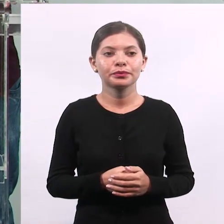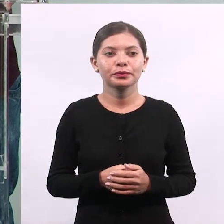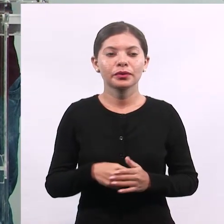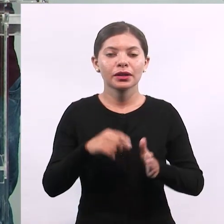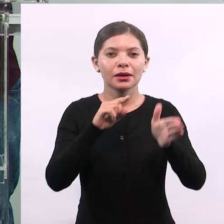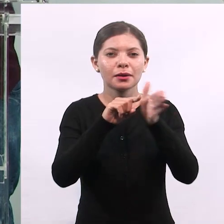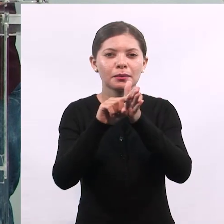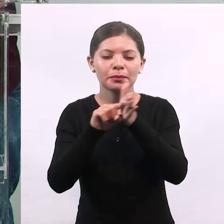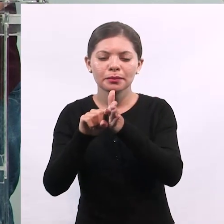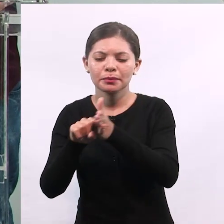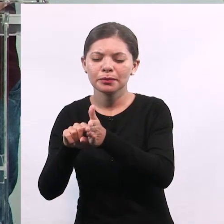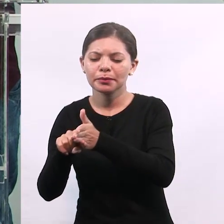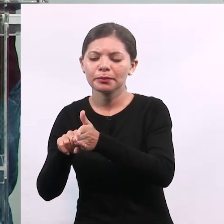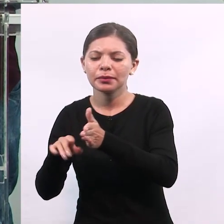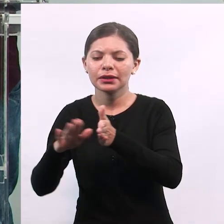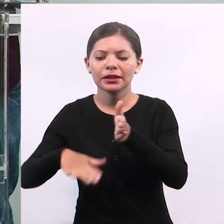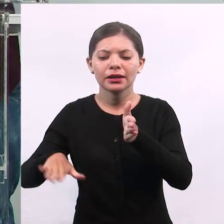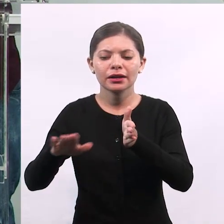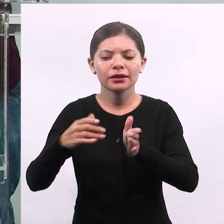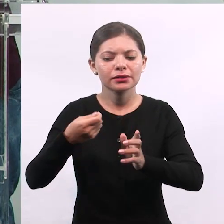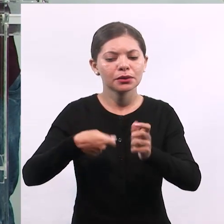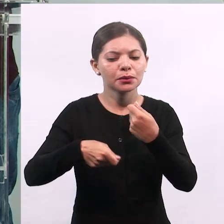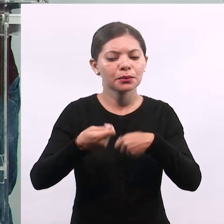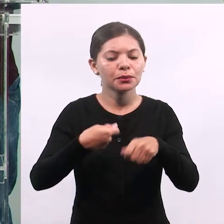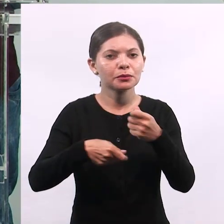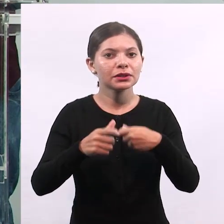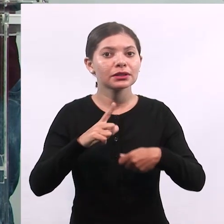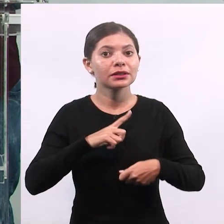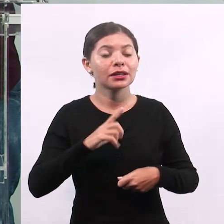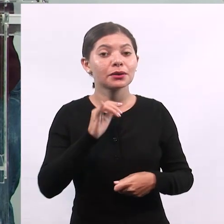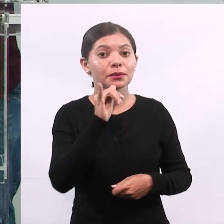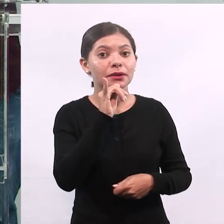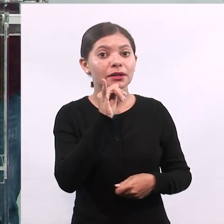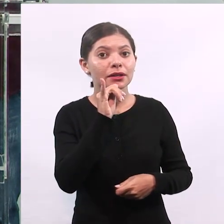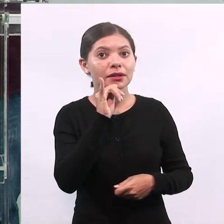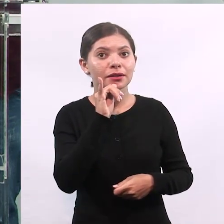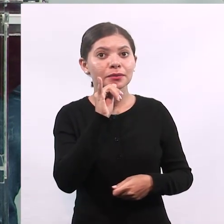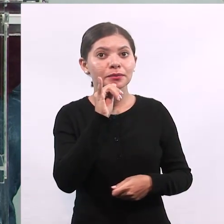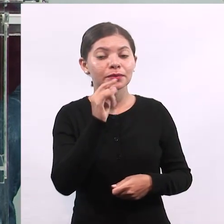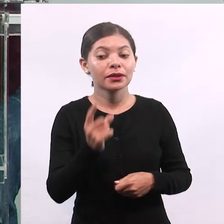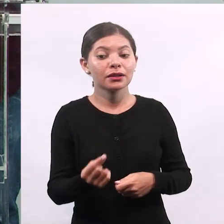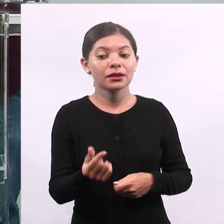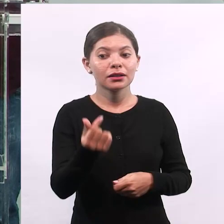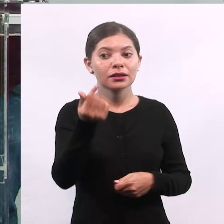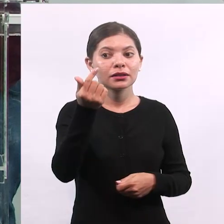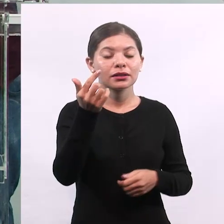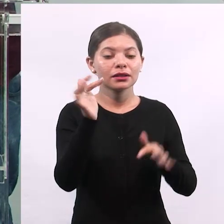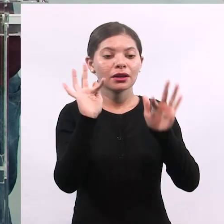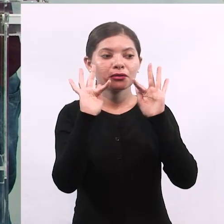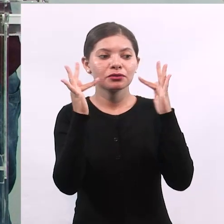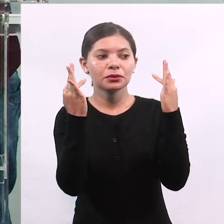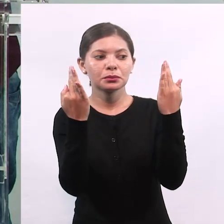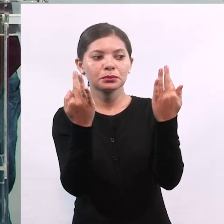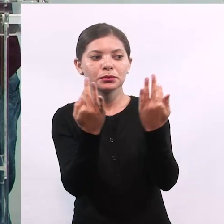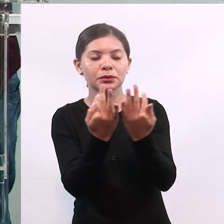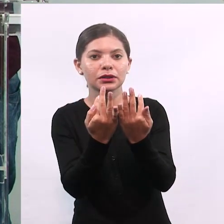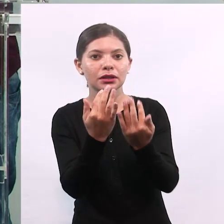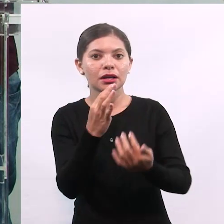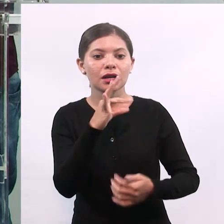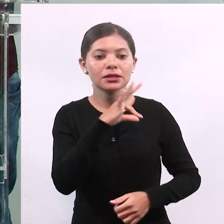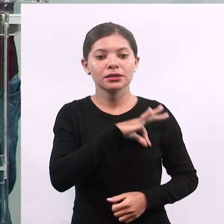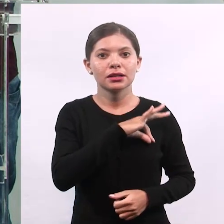área econômica a gente tem por exemplo a renda per capita que a gente faz um comparativo do